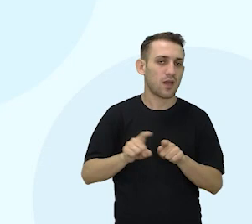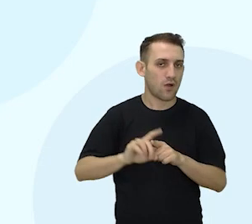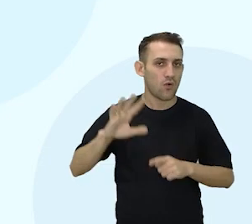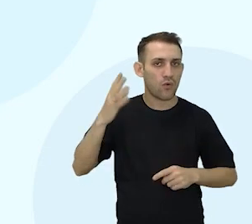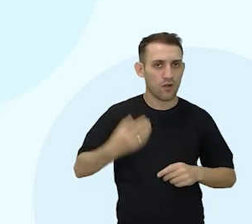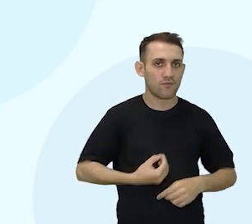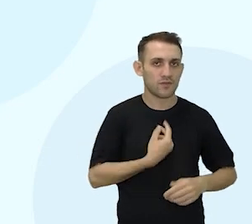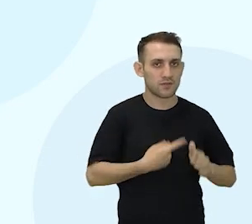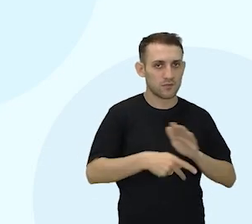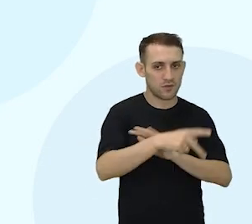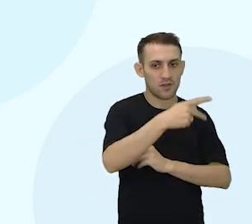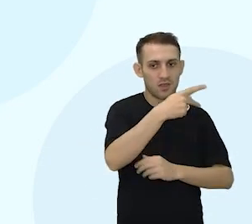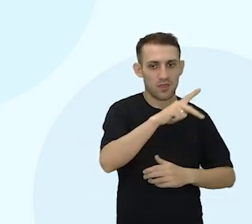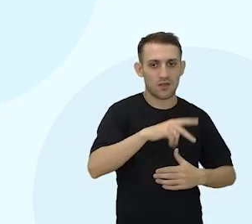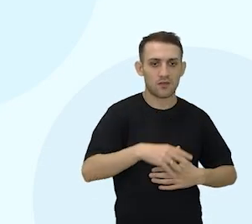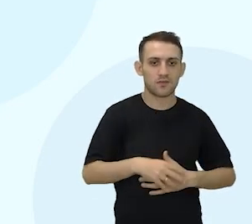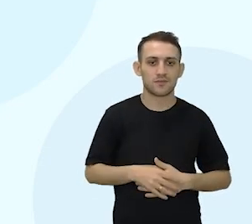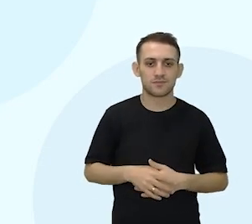casal.